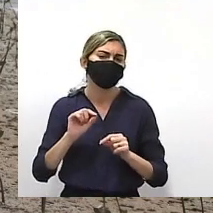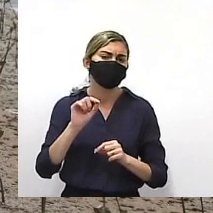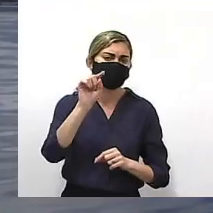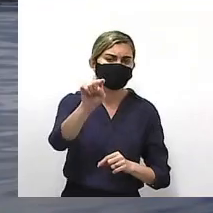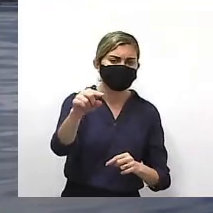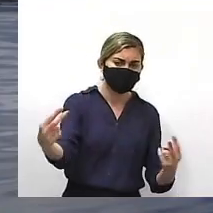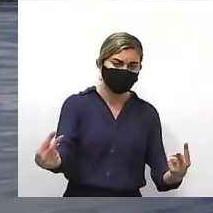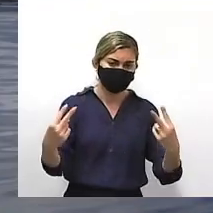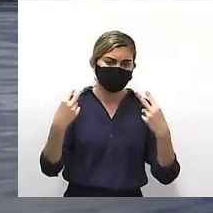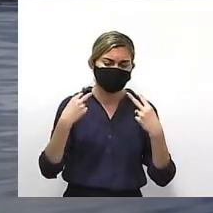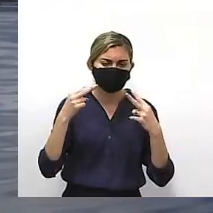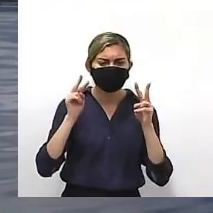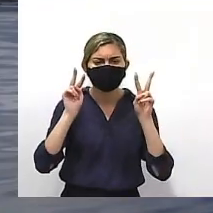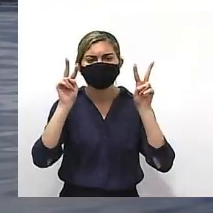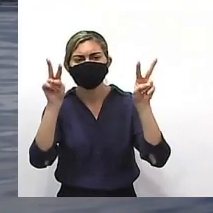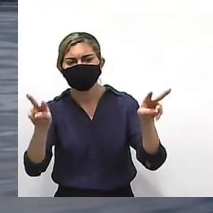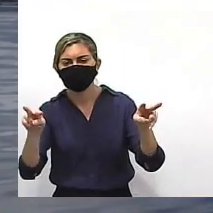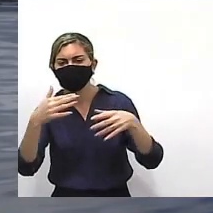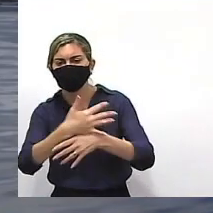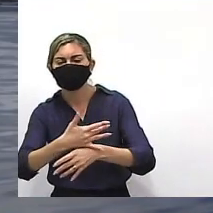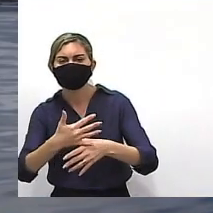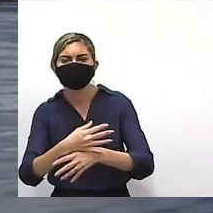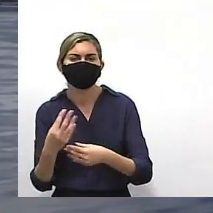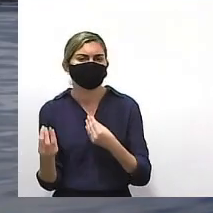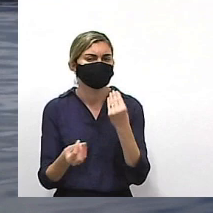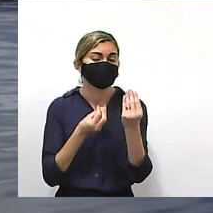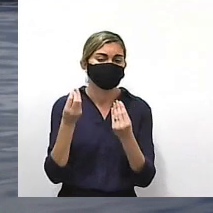lado você vê a cidade?